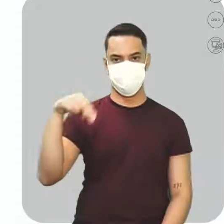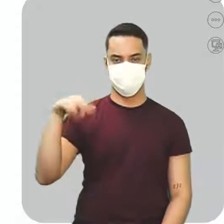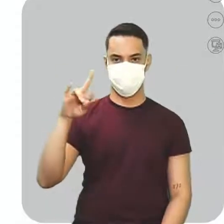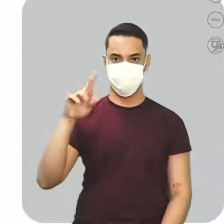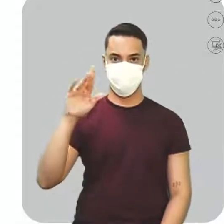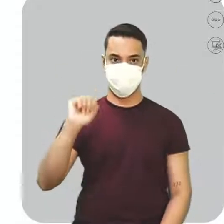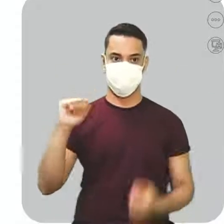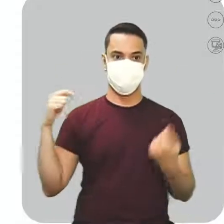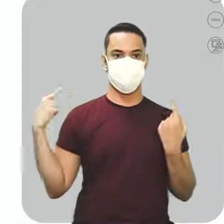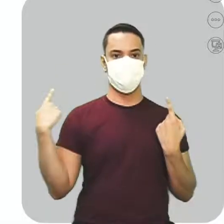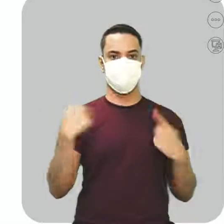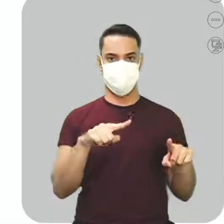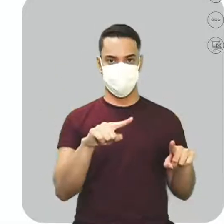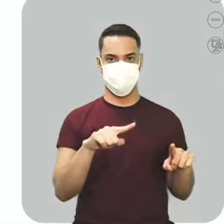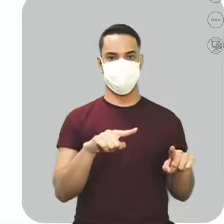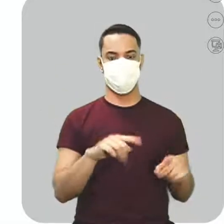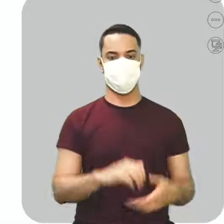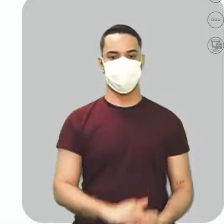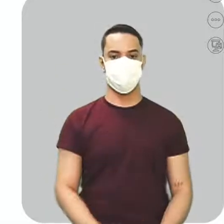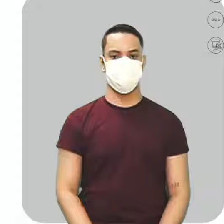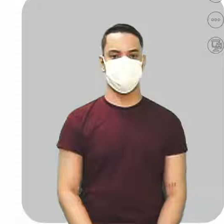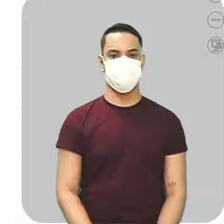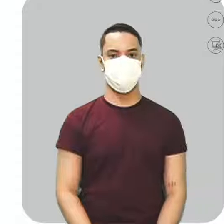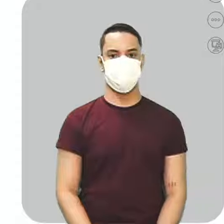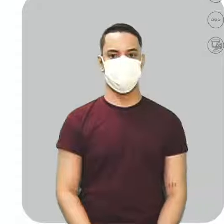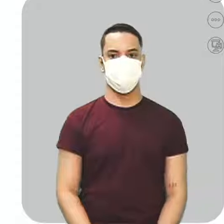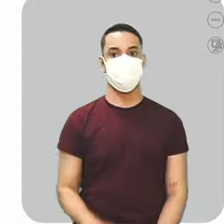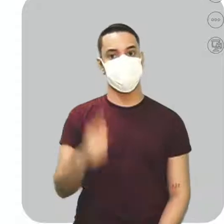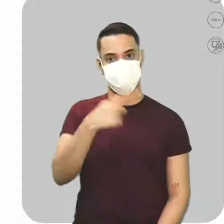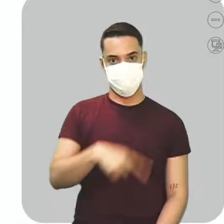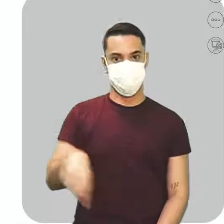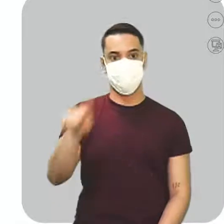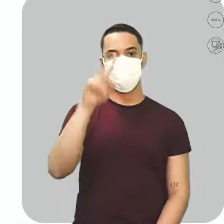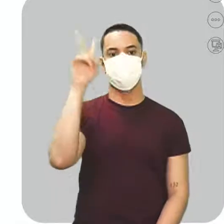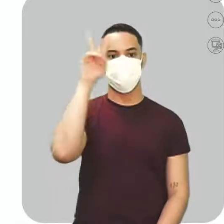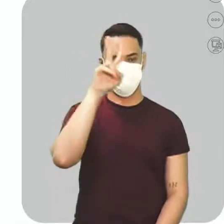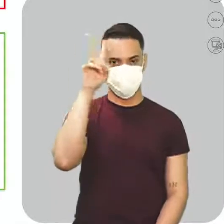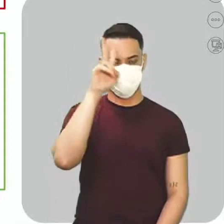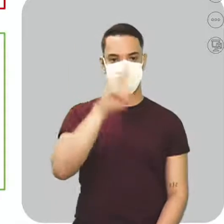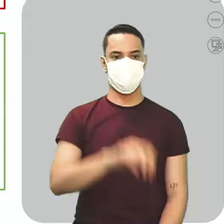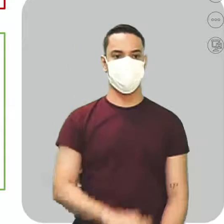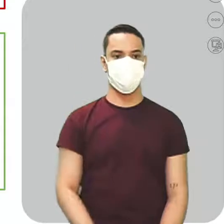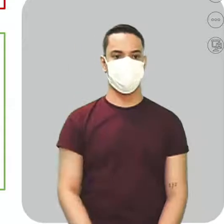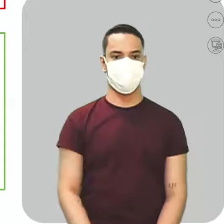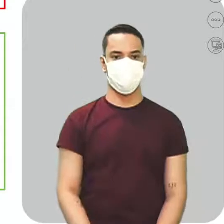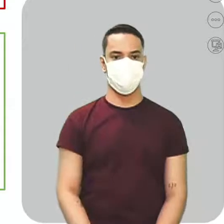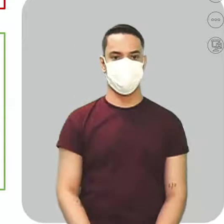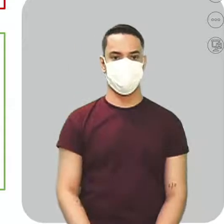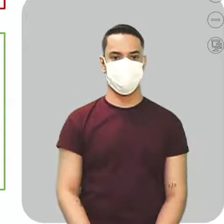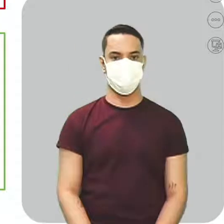contra-argumentação, mostrando aqui para vocês, né? Você vai lembrar da refutação.